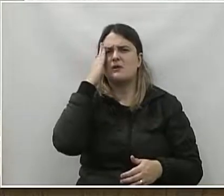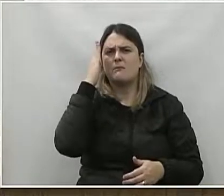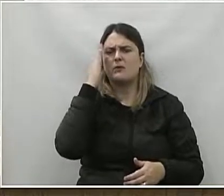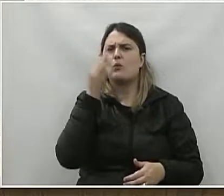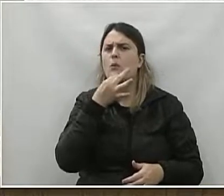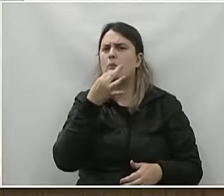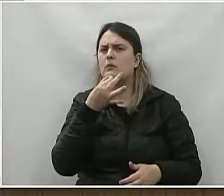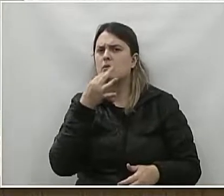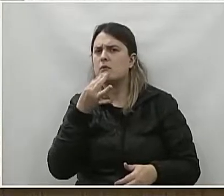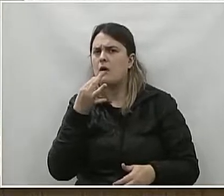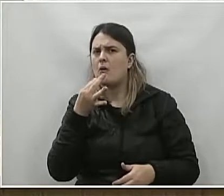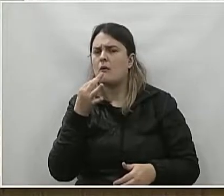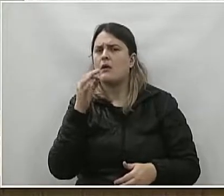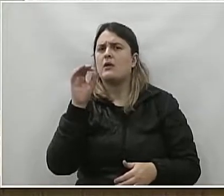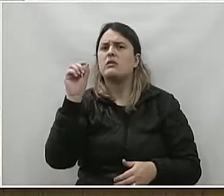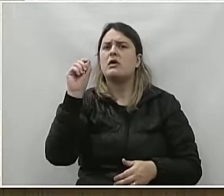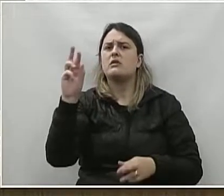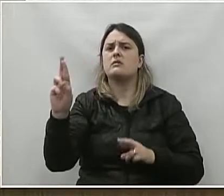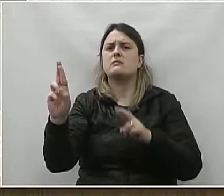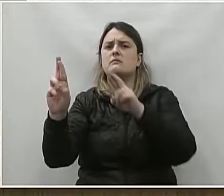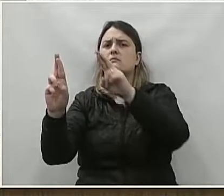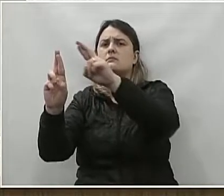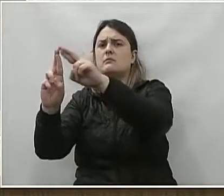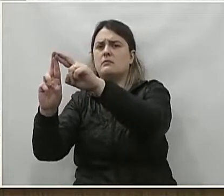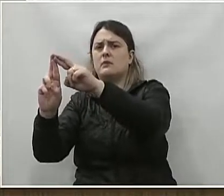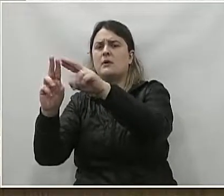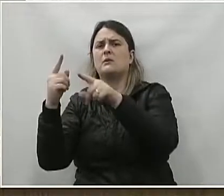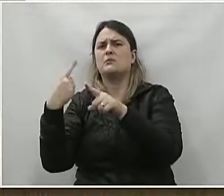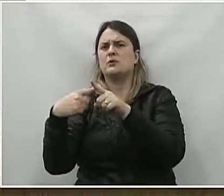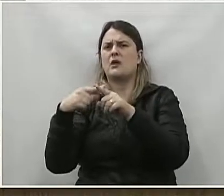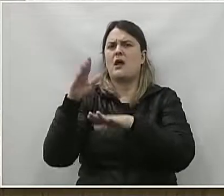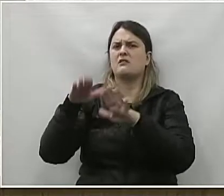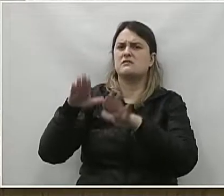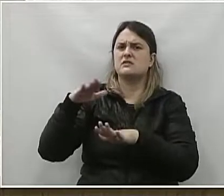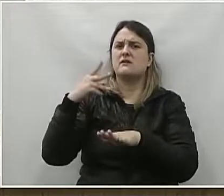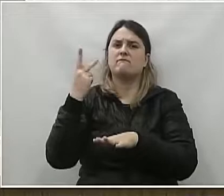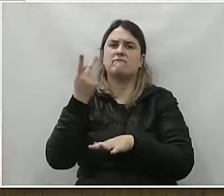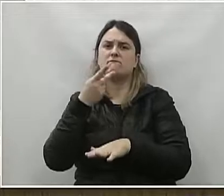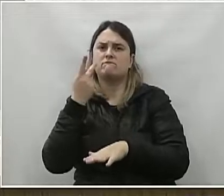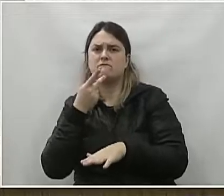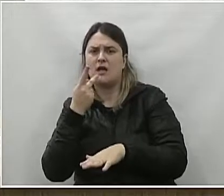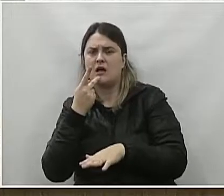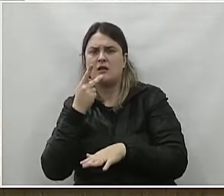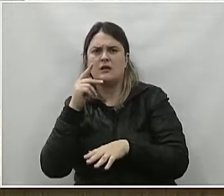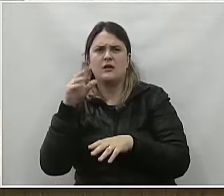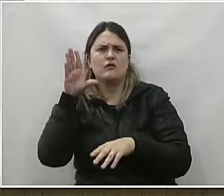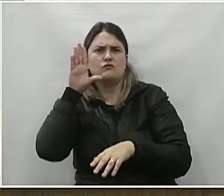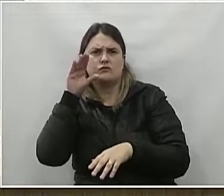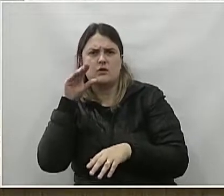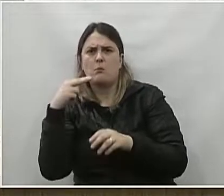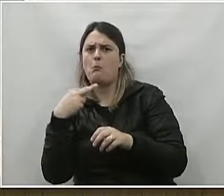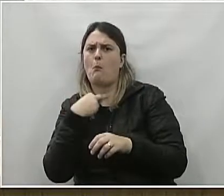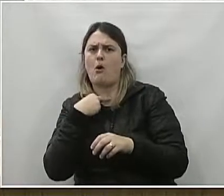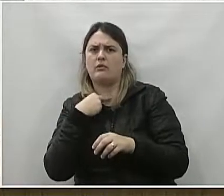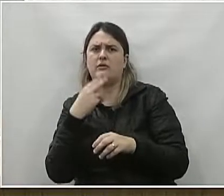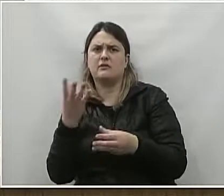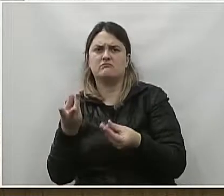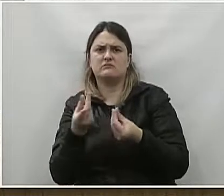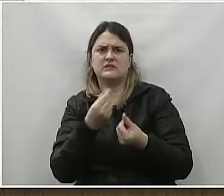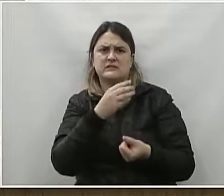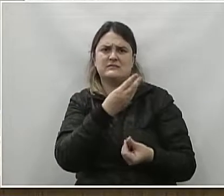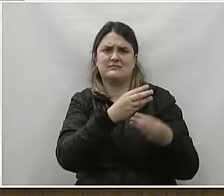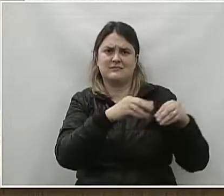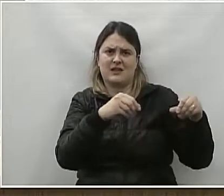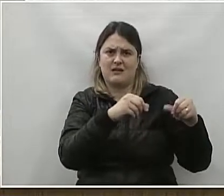posição do representante, porque horas está falando que os funcionários não podem receber terra,